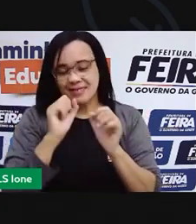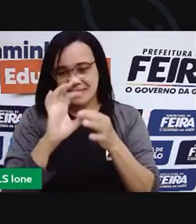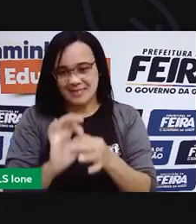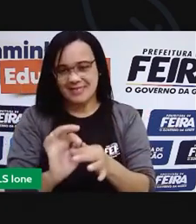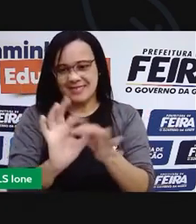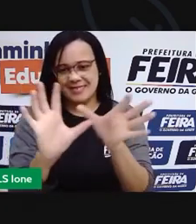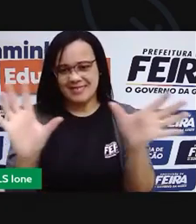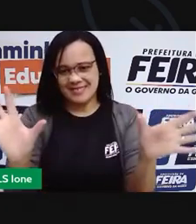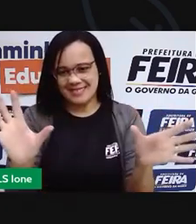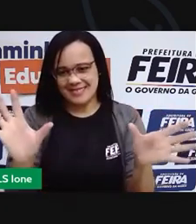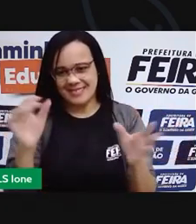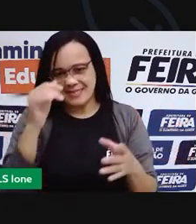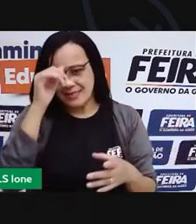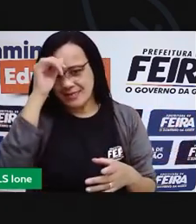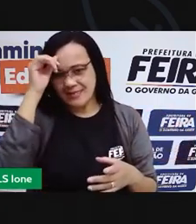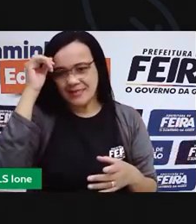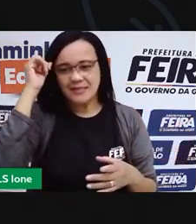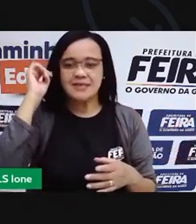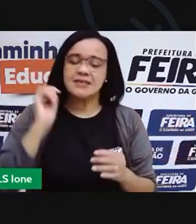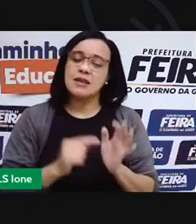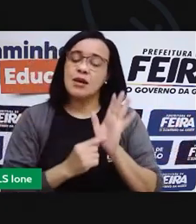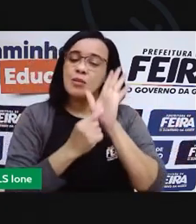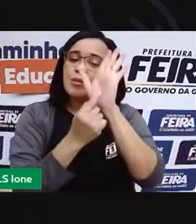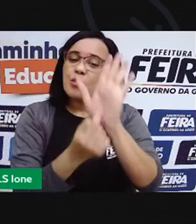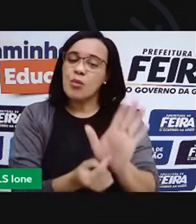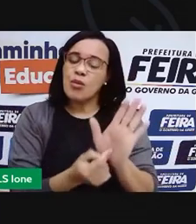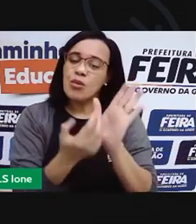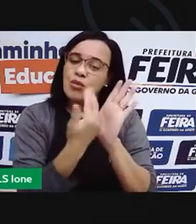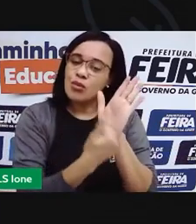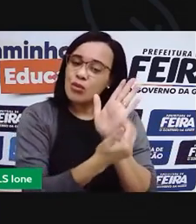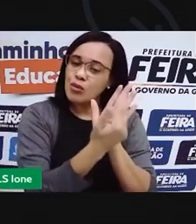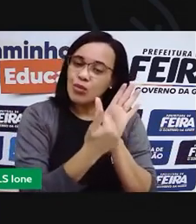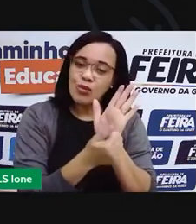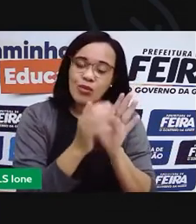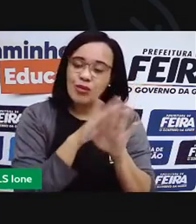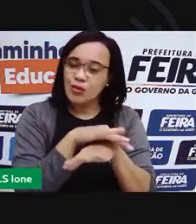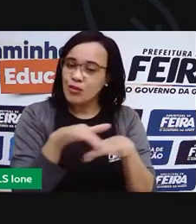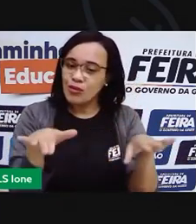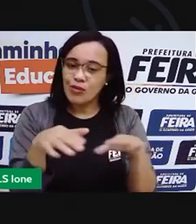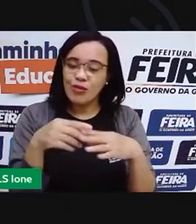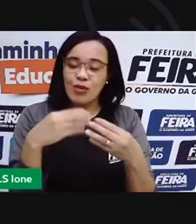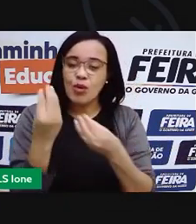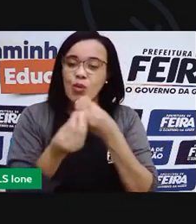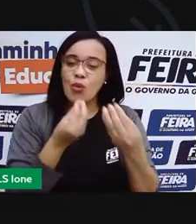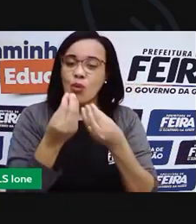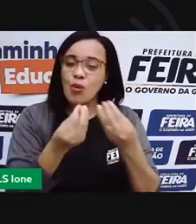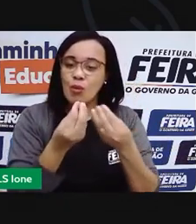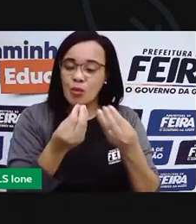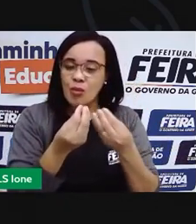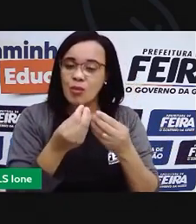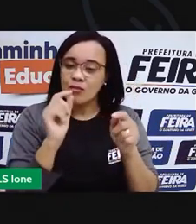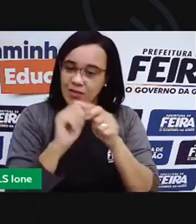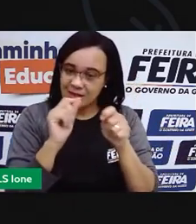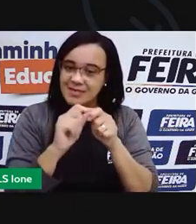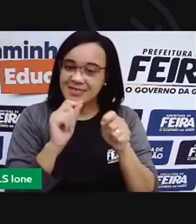Aqui eu só quero ilustrar para você como é que você pode estar